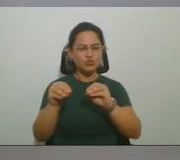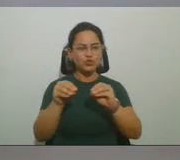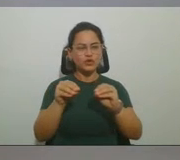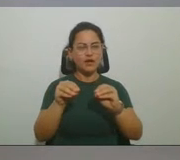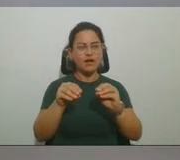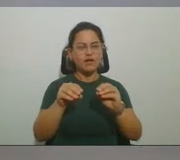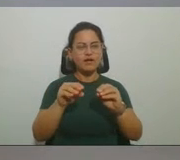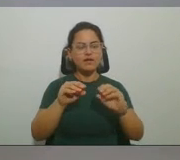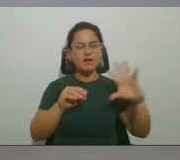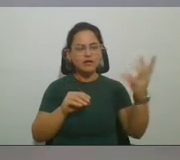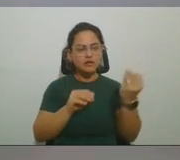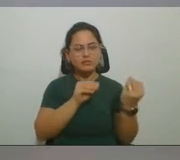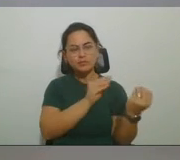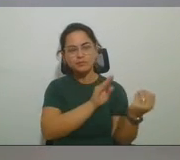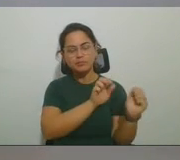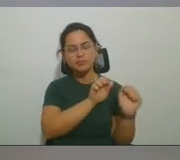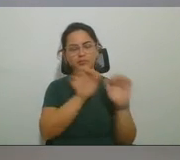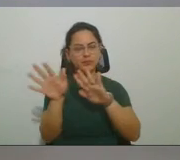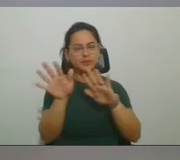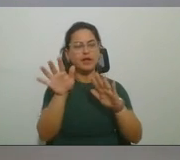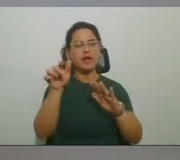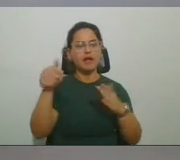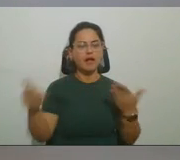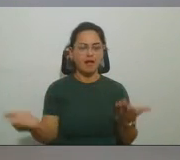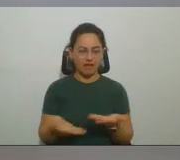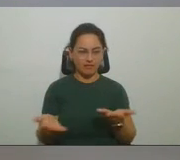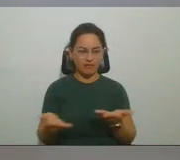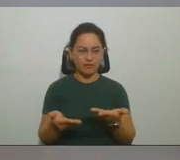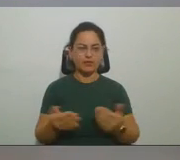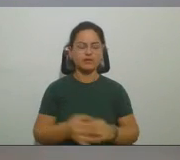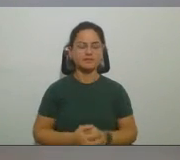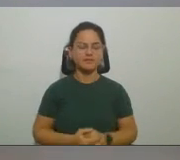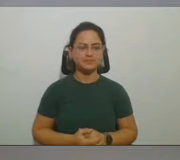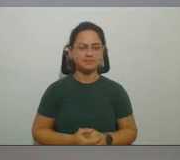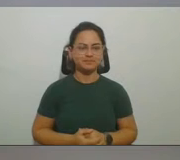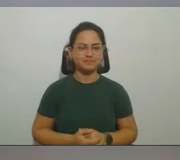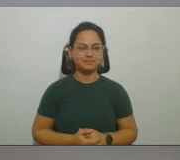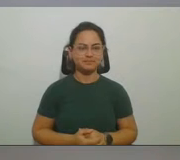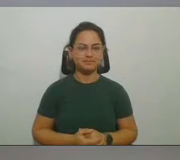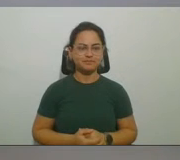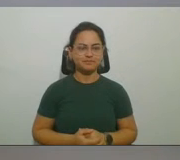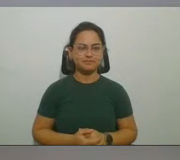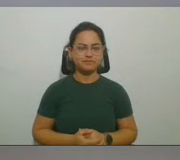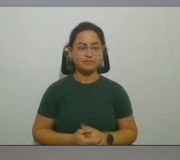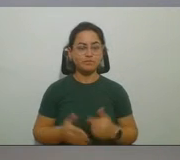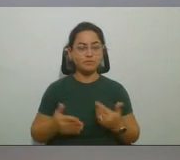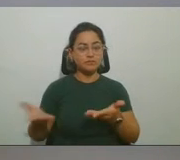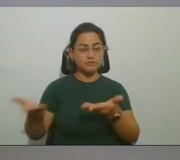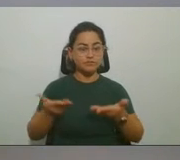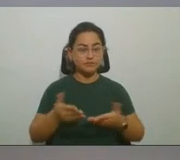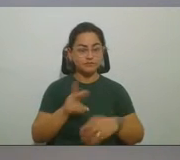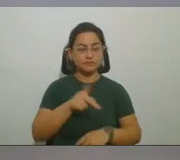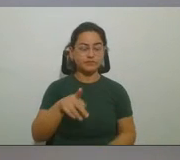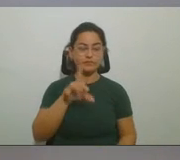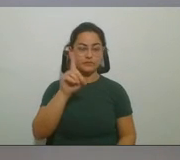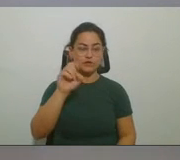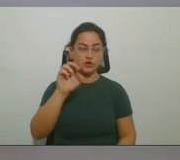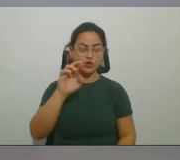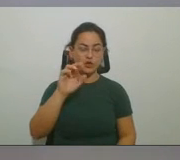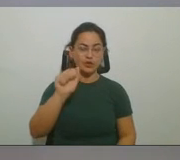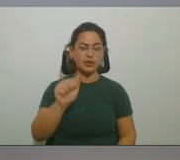Diásporas na Contemporaneidade. Dito isso, eu passo a palavra à professora Dora, que terá aí por volta